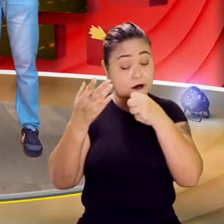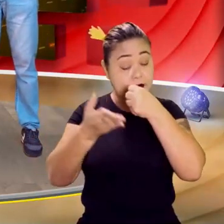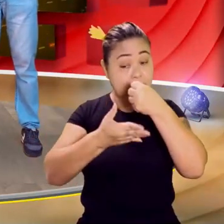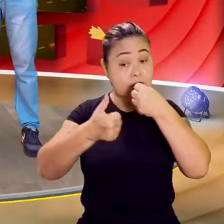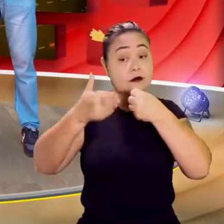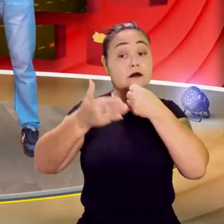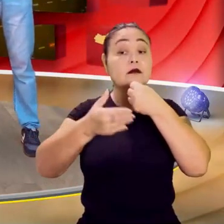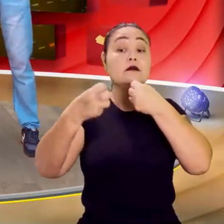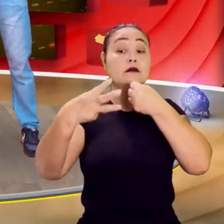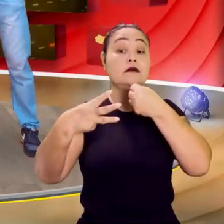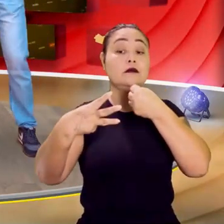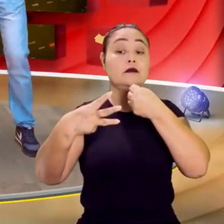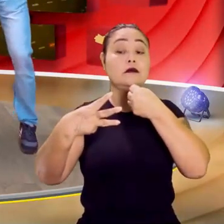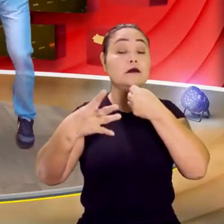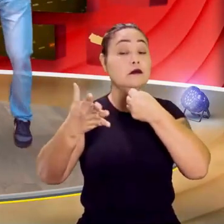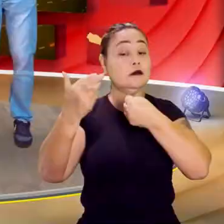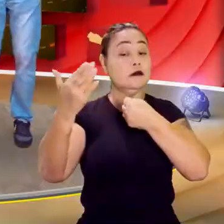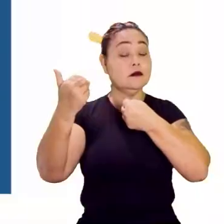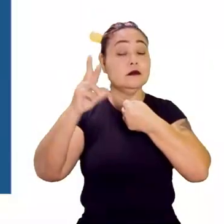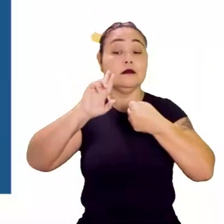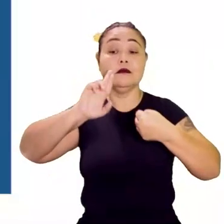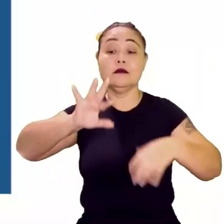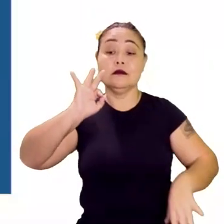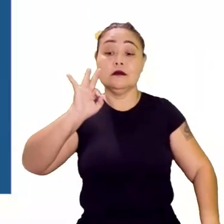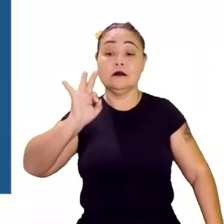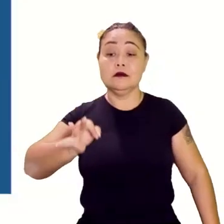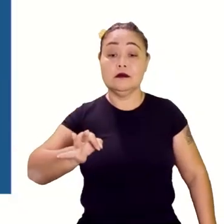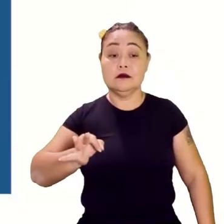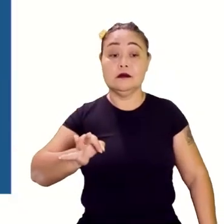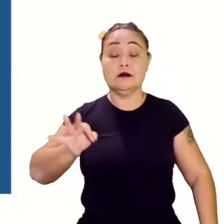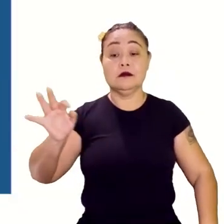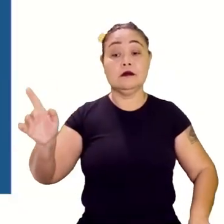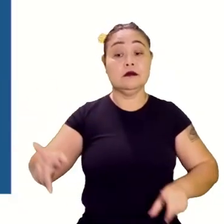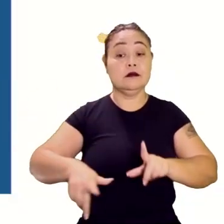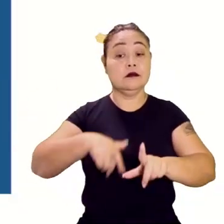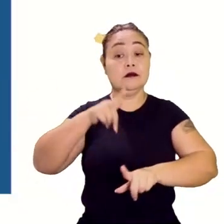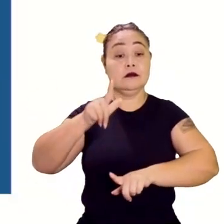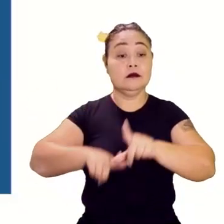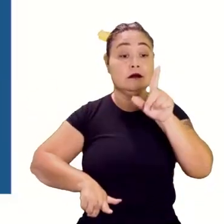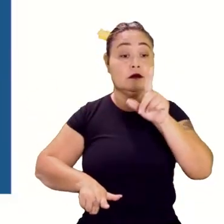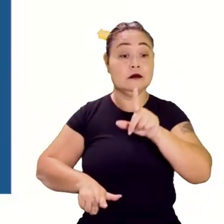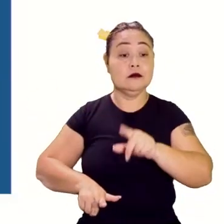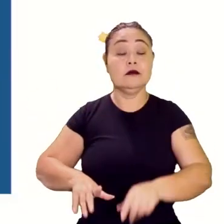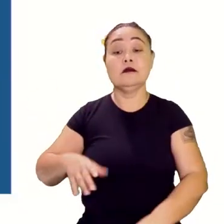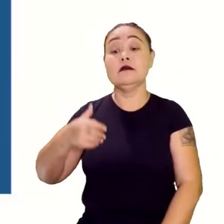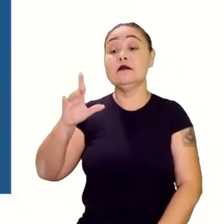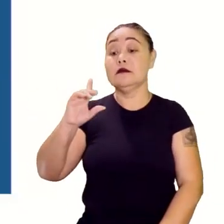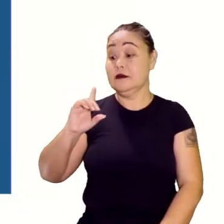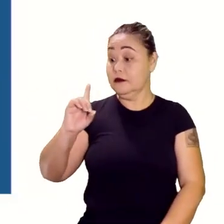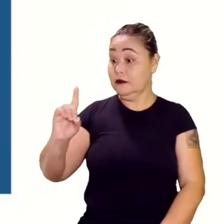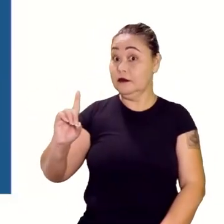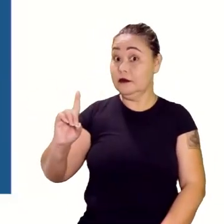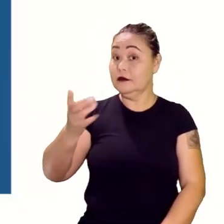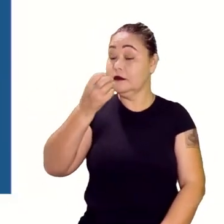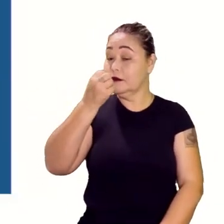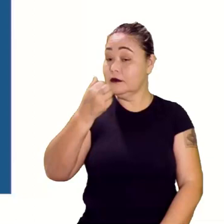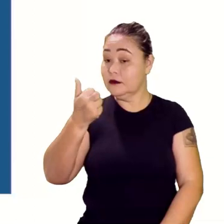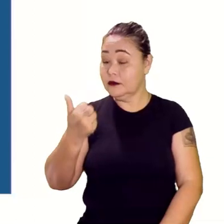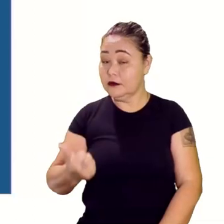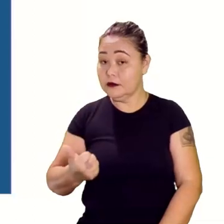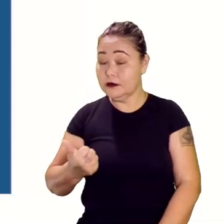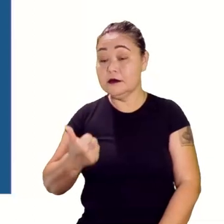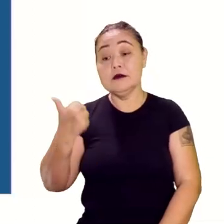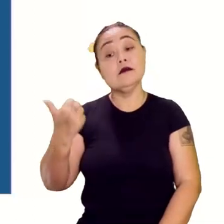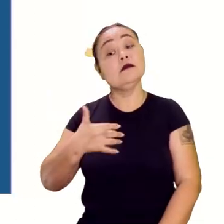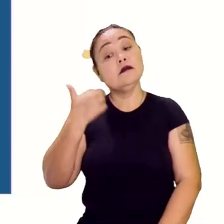base 3, né? Isso. Vamos lá, então? Resposta correta é a letra D. Muito bem.